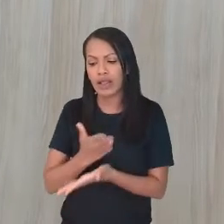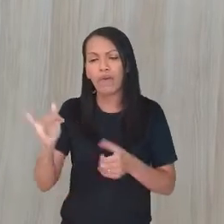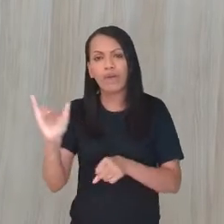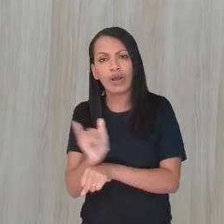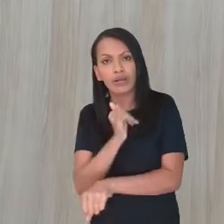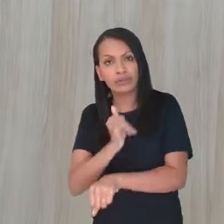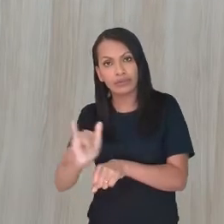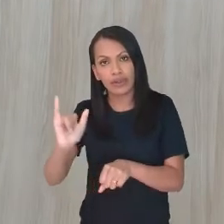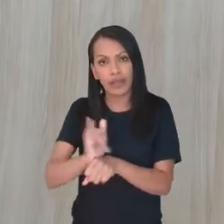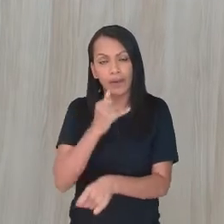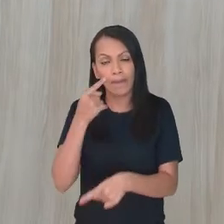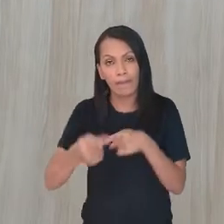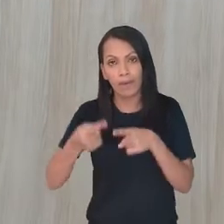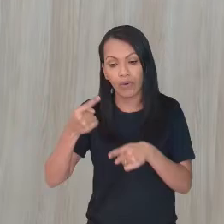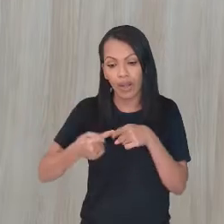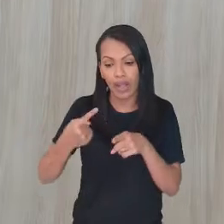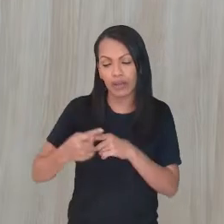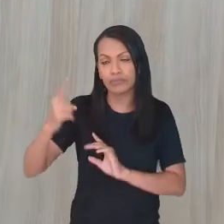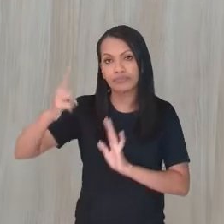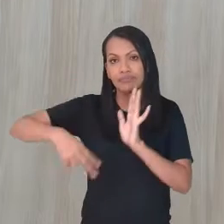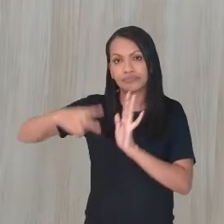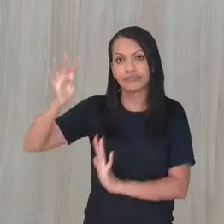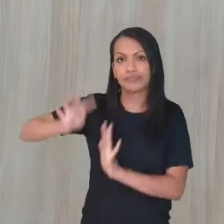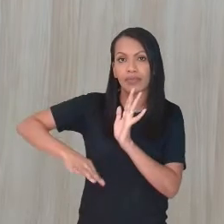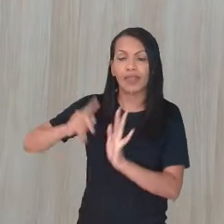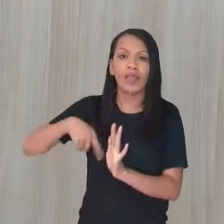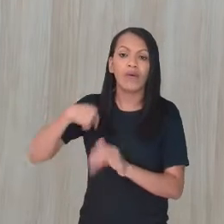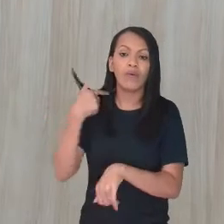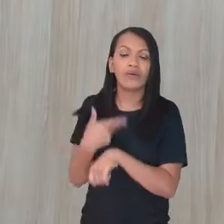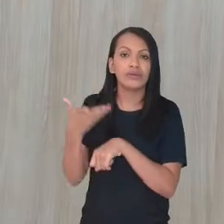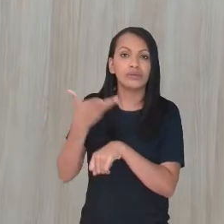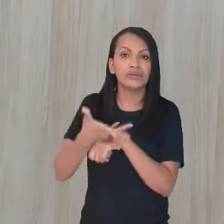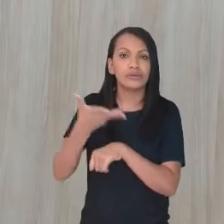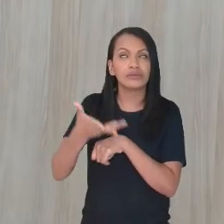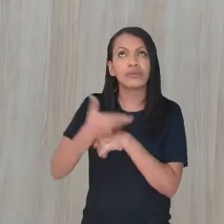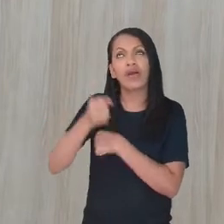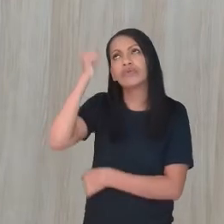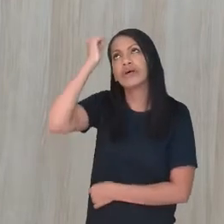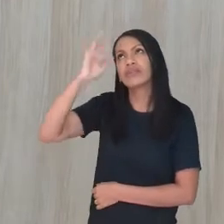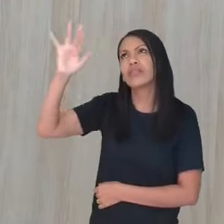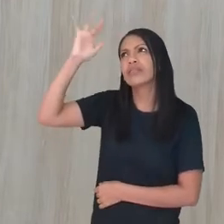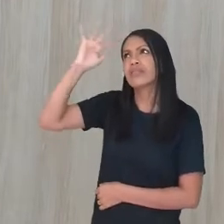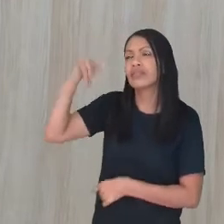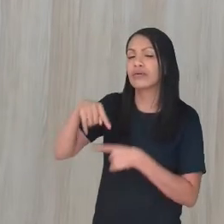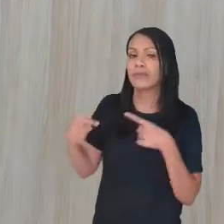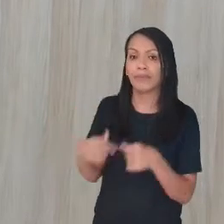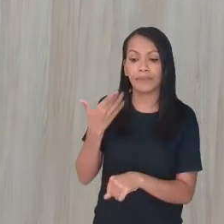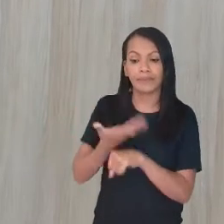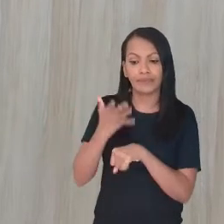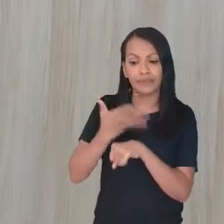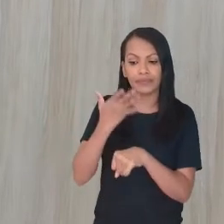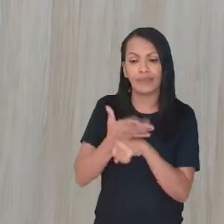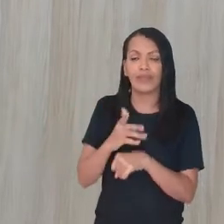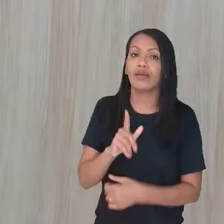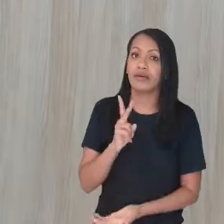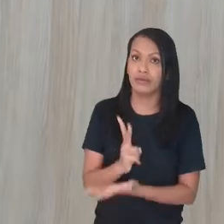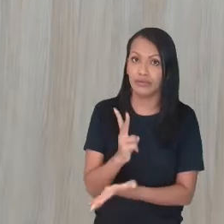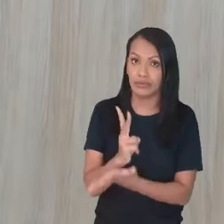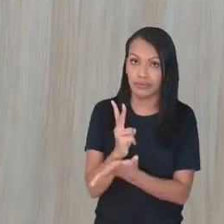estratégias aqui, porque a leitura é um treino, é a viagem, mas a gente precisa treinar essa leitura